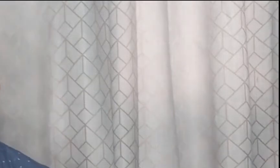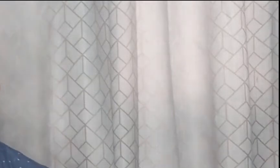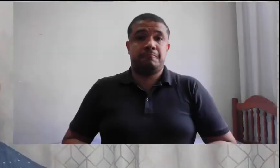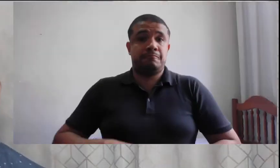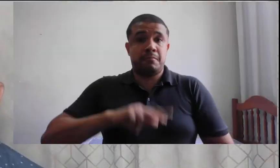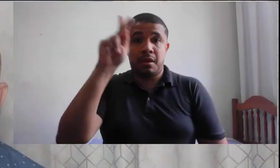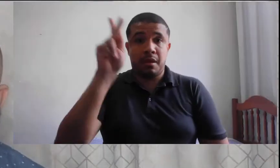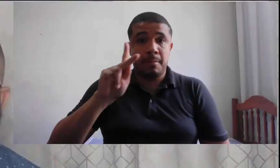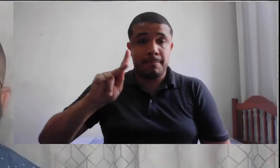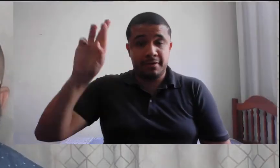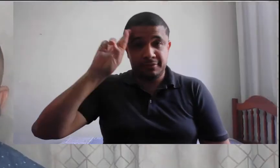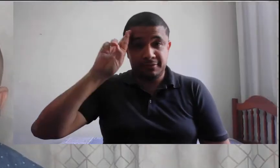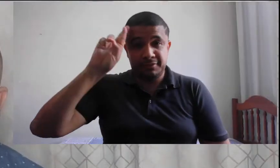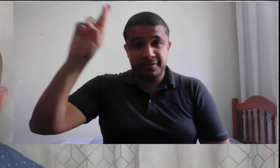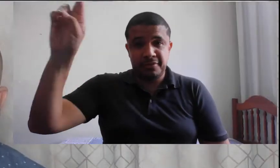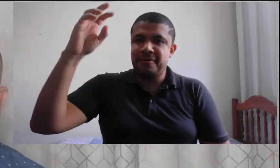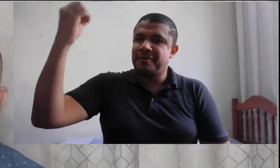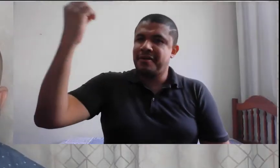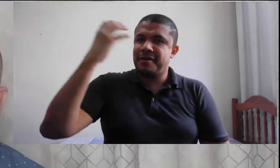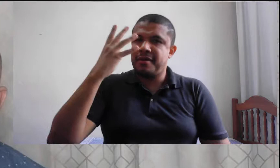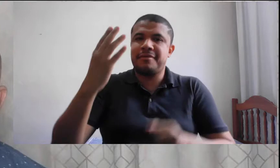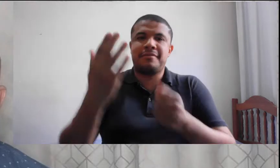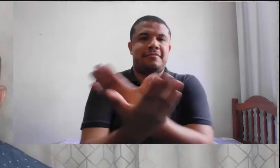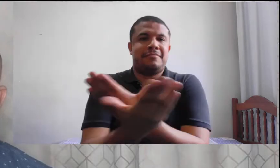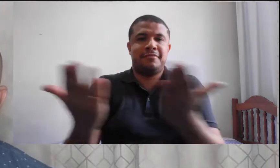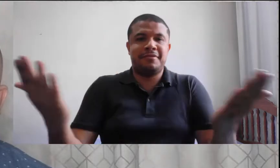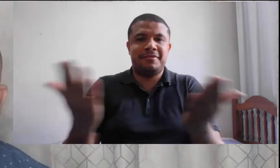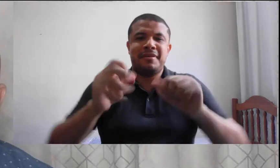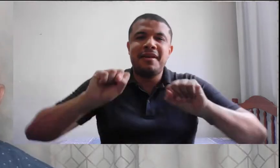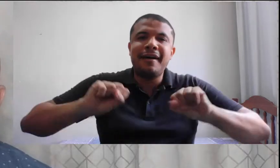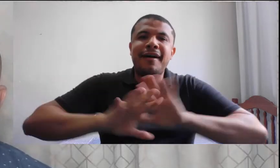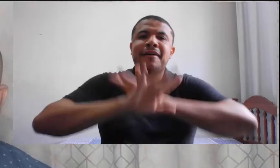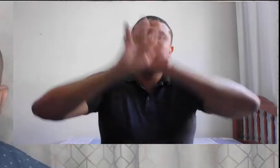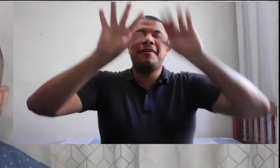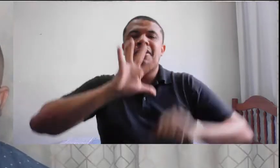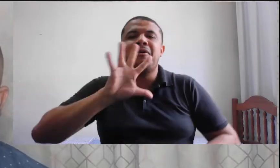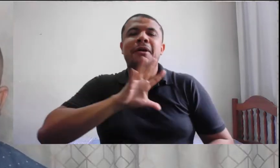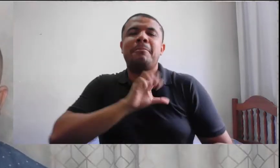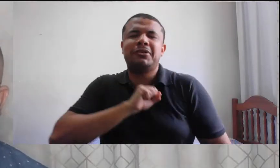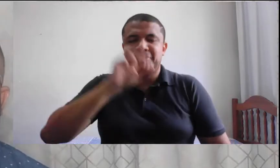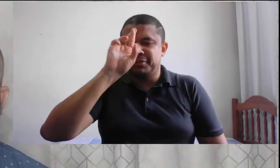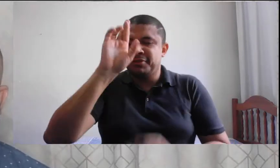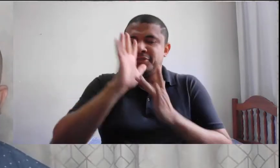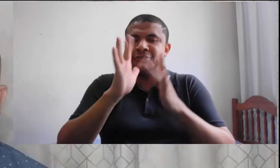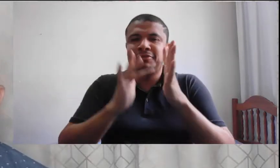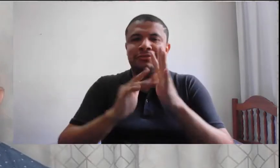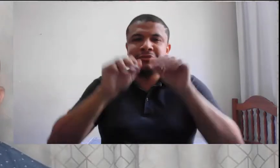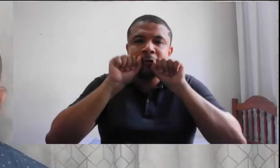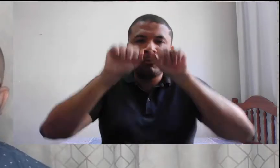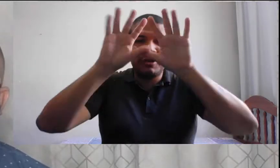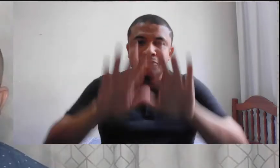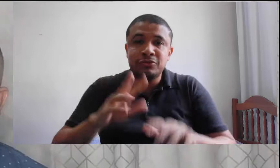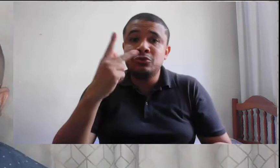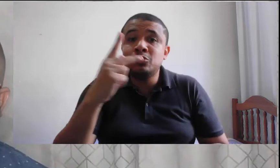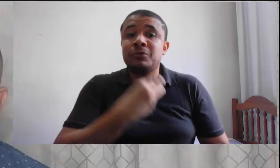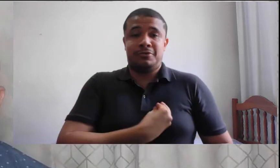Graça e paz, irmãos, da parte do nosso Senhor Jesus Cristo, que a glória e o amor do nosso Senhor Jesus Cristo continue